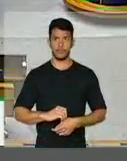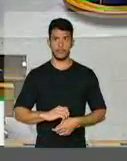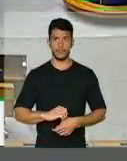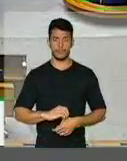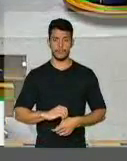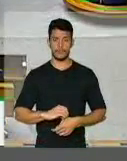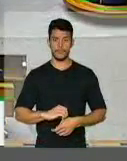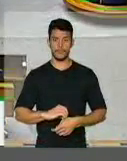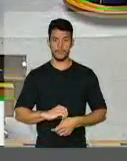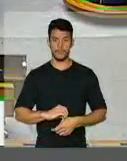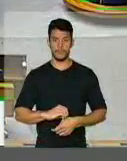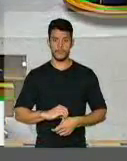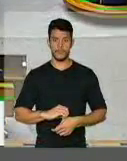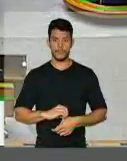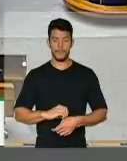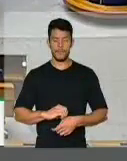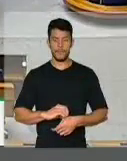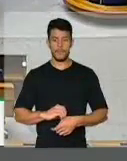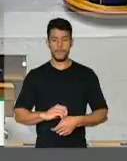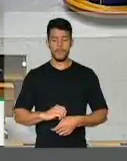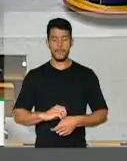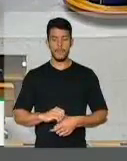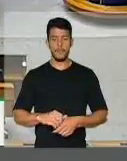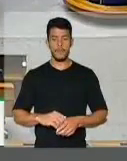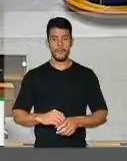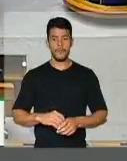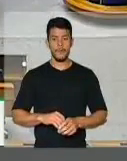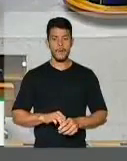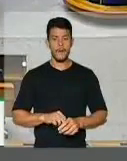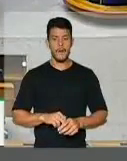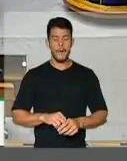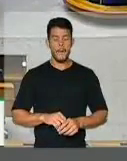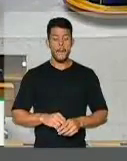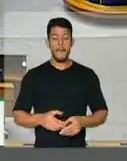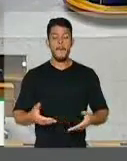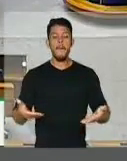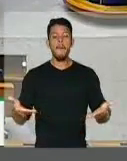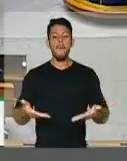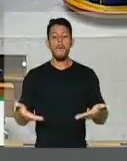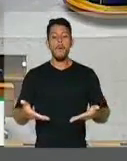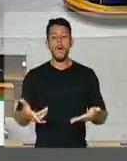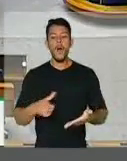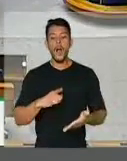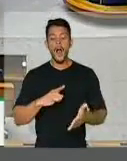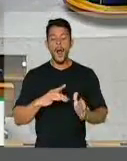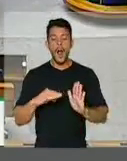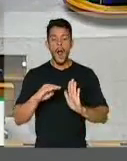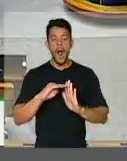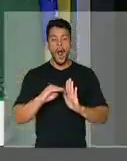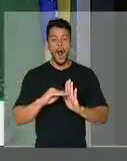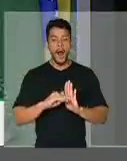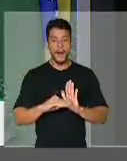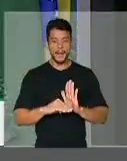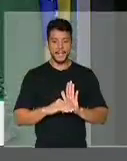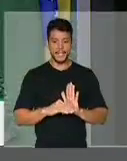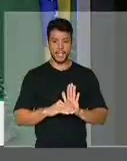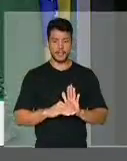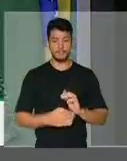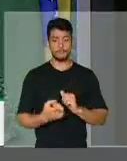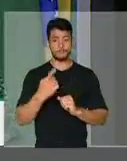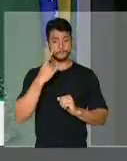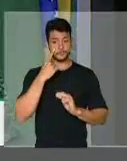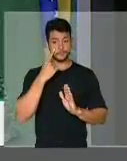Carlos Manato, colegas parlamentares. Hoje está pautado a apreciação de